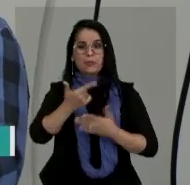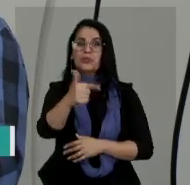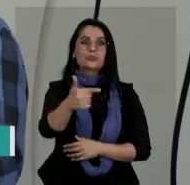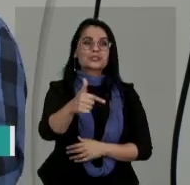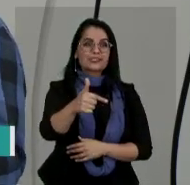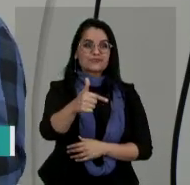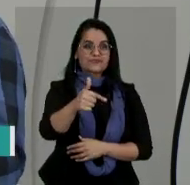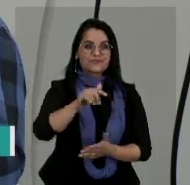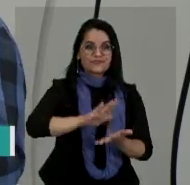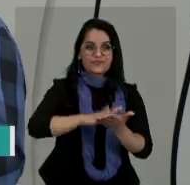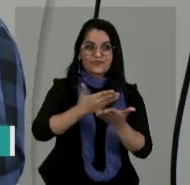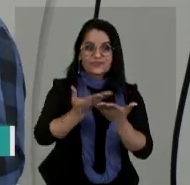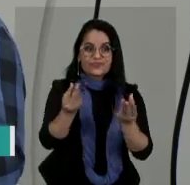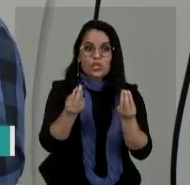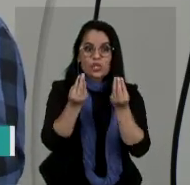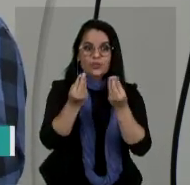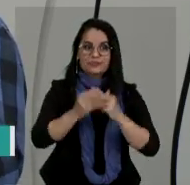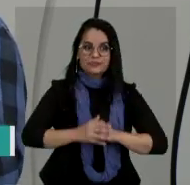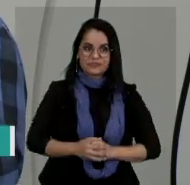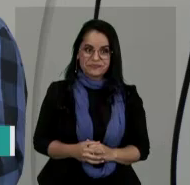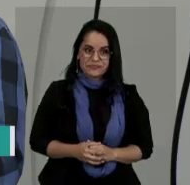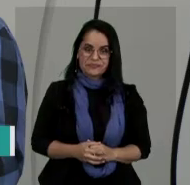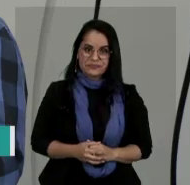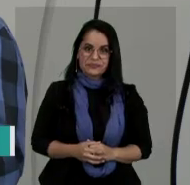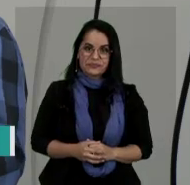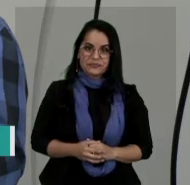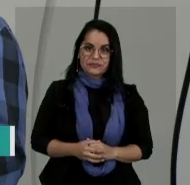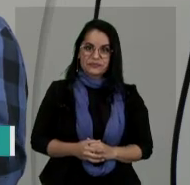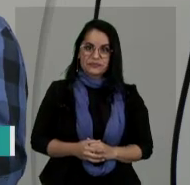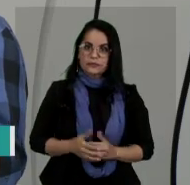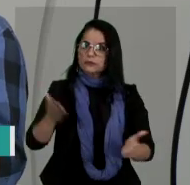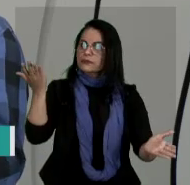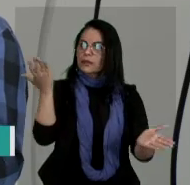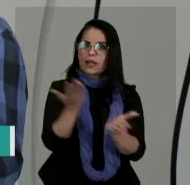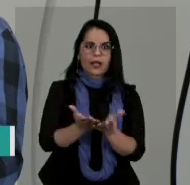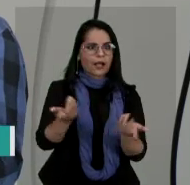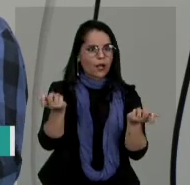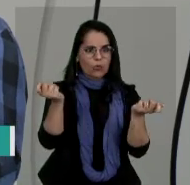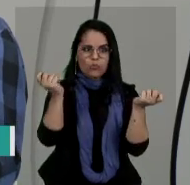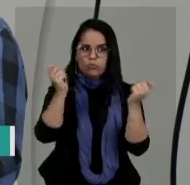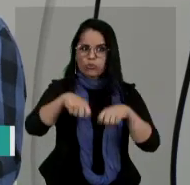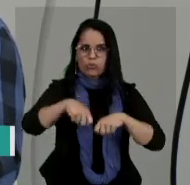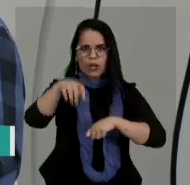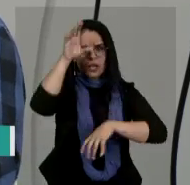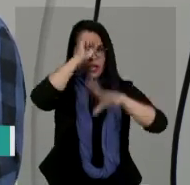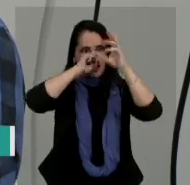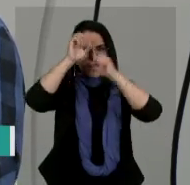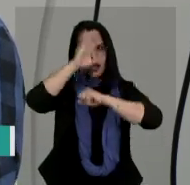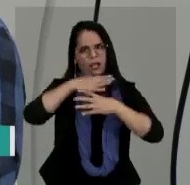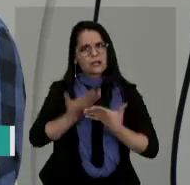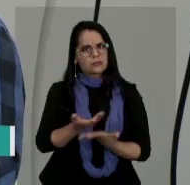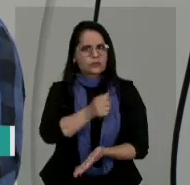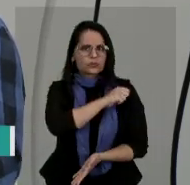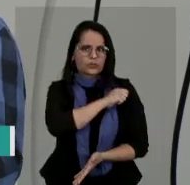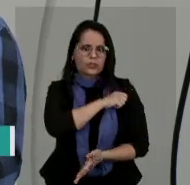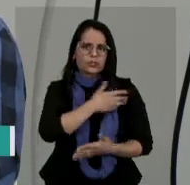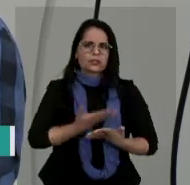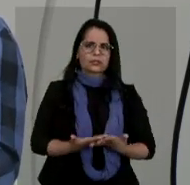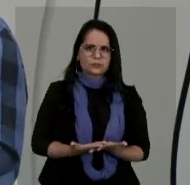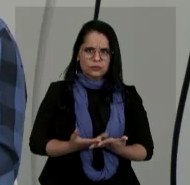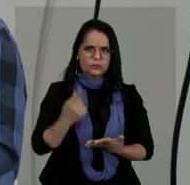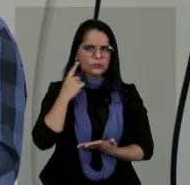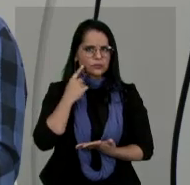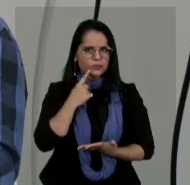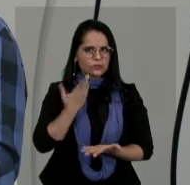de um tradutor e intérprete de Libras. Isso elimina toda a possibilidade de aprendizado daquele aluno, daquele